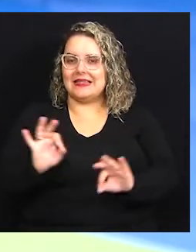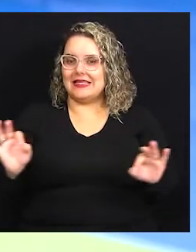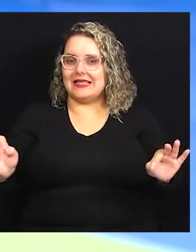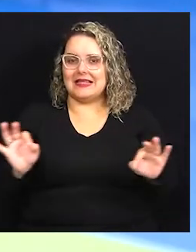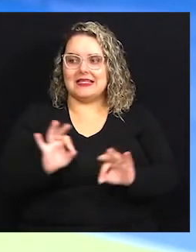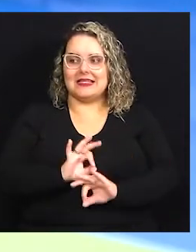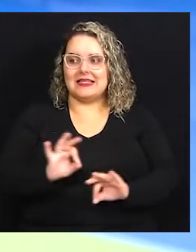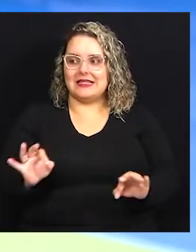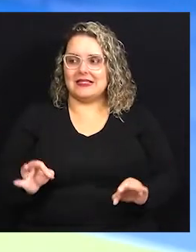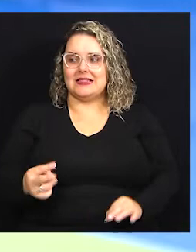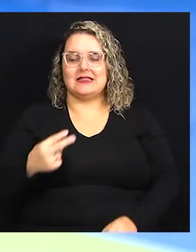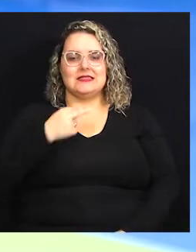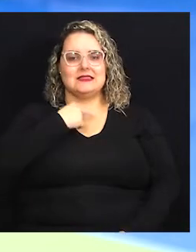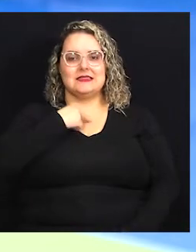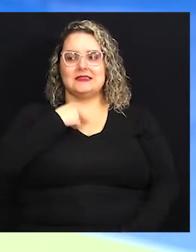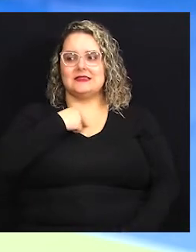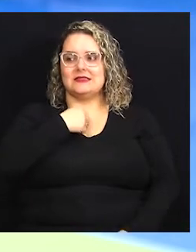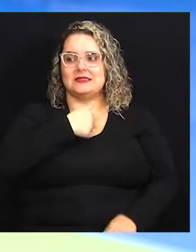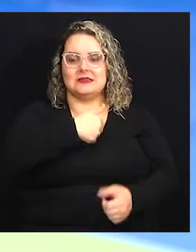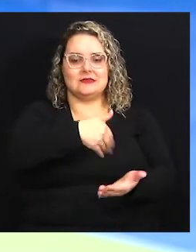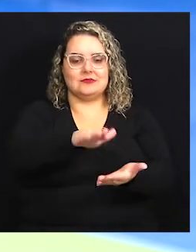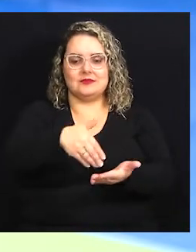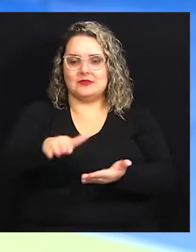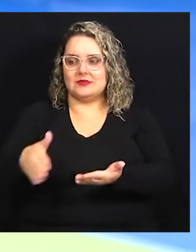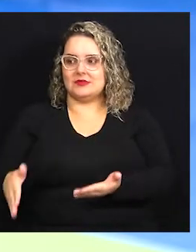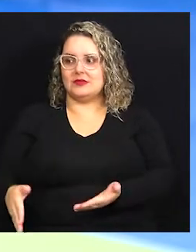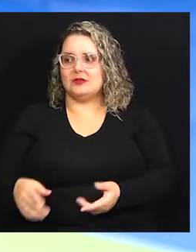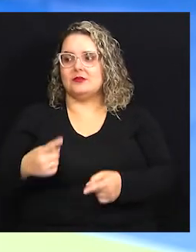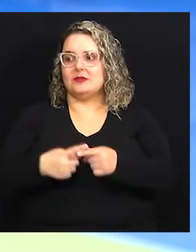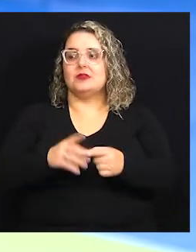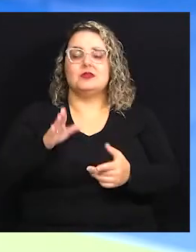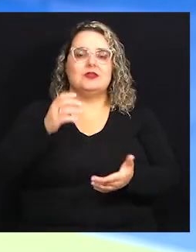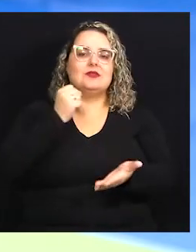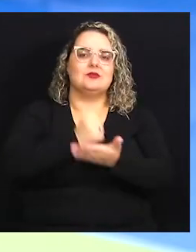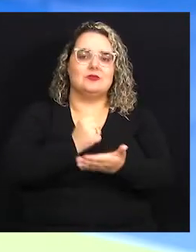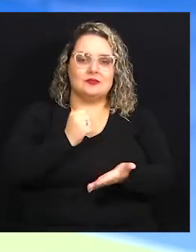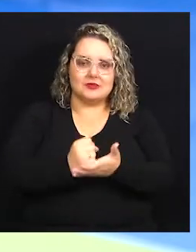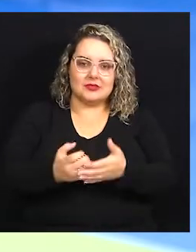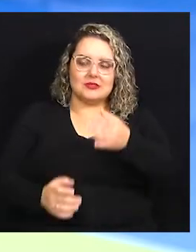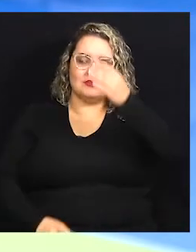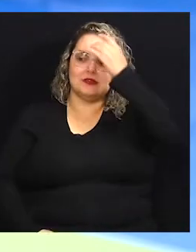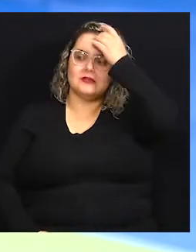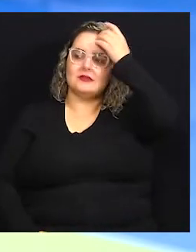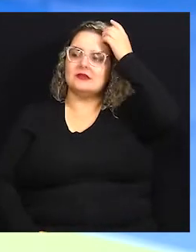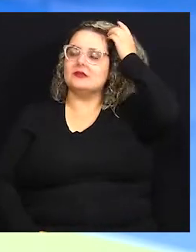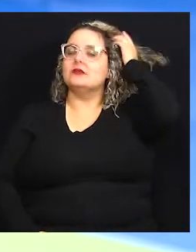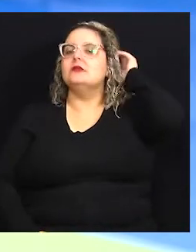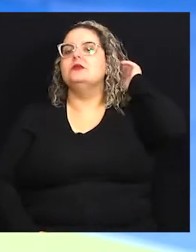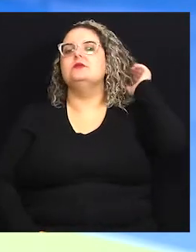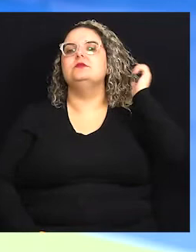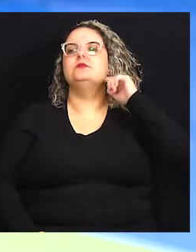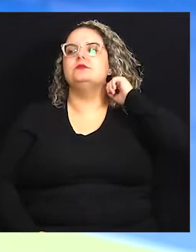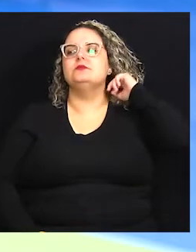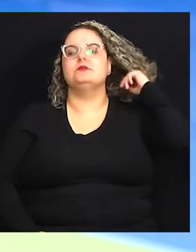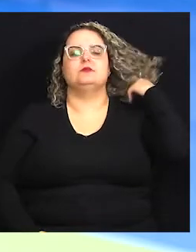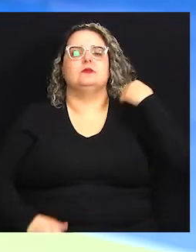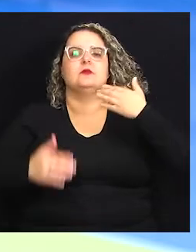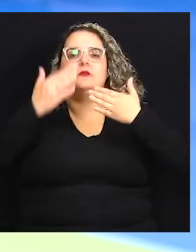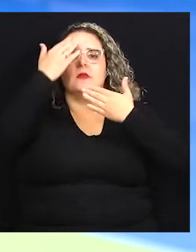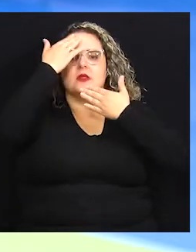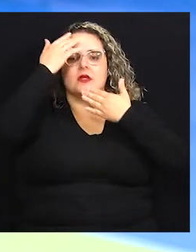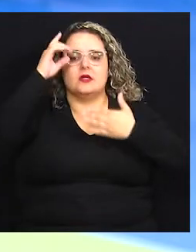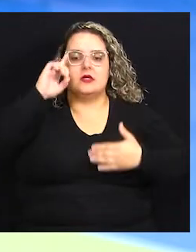nada. Você não podia dispensar as atletas porque já estavam contratadas, né? Então a gente teve que, graças a Deus, a gente